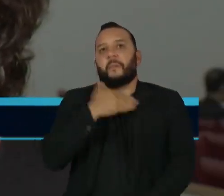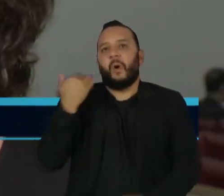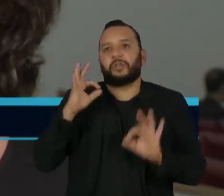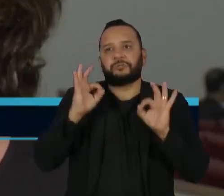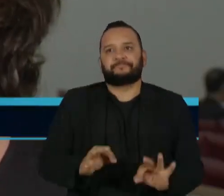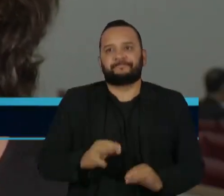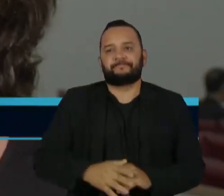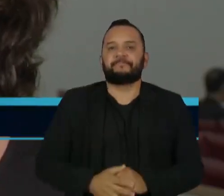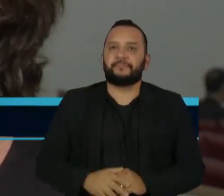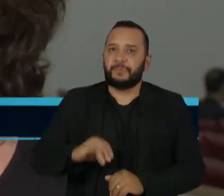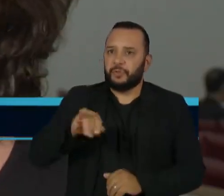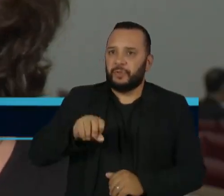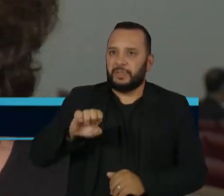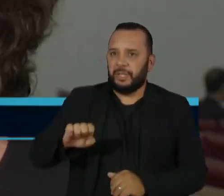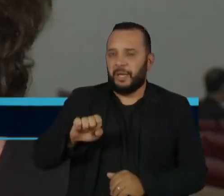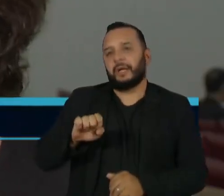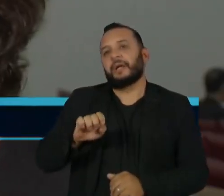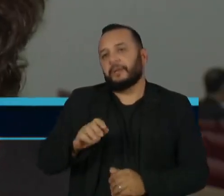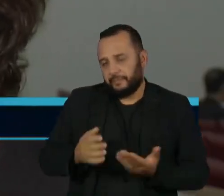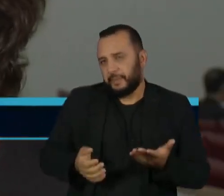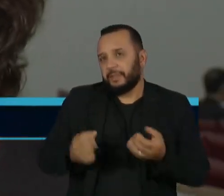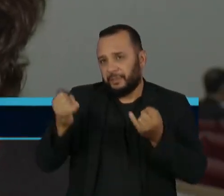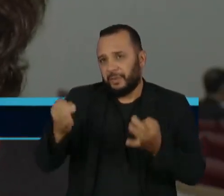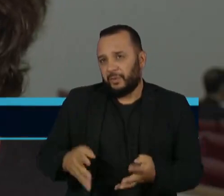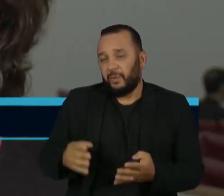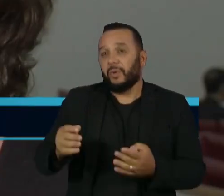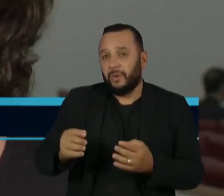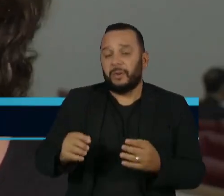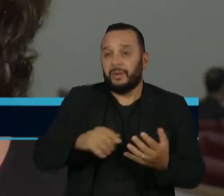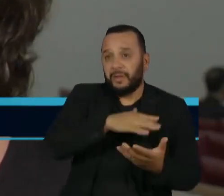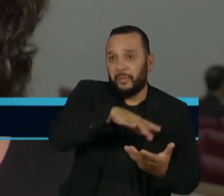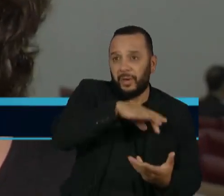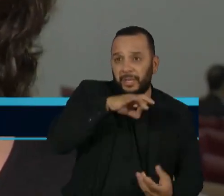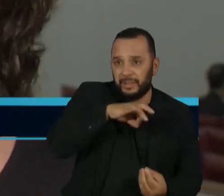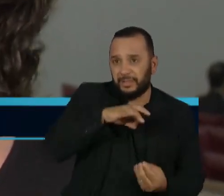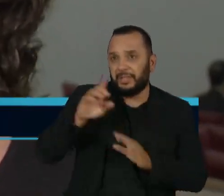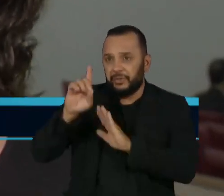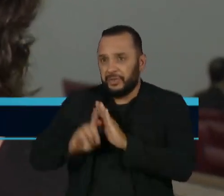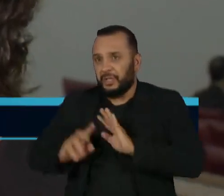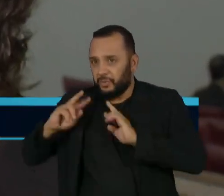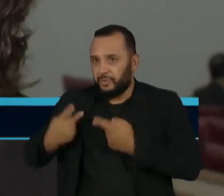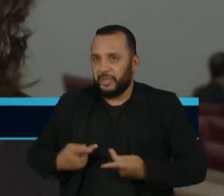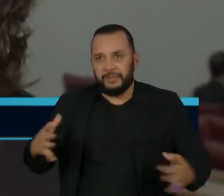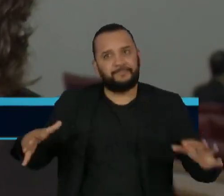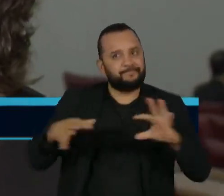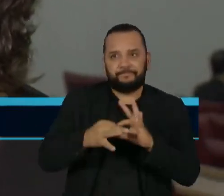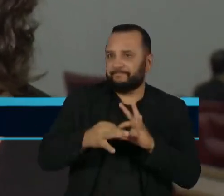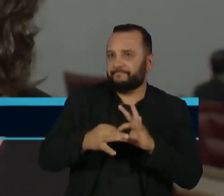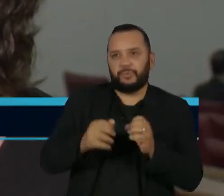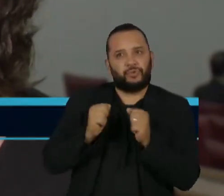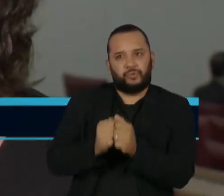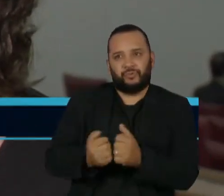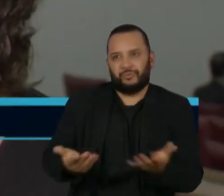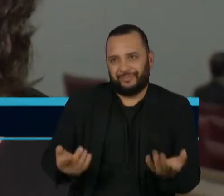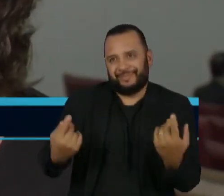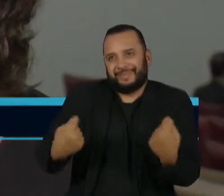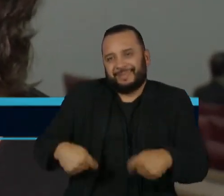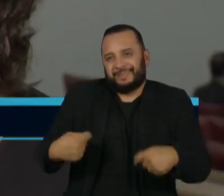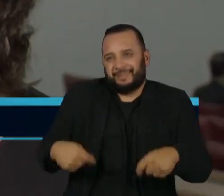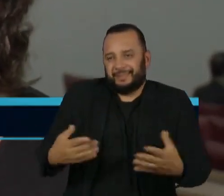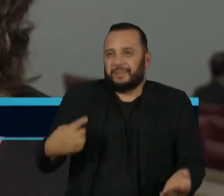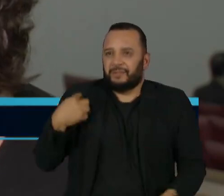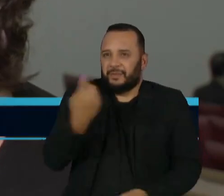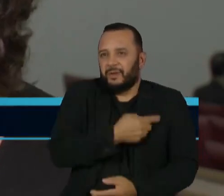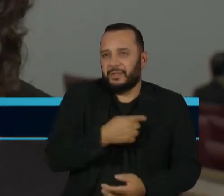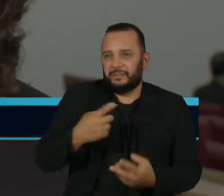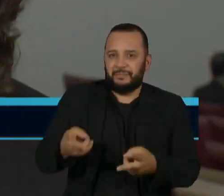Dr Zé Gregor não há democracia sem Direitos Humanos não há estado de direito sem direitos humanos e a gente tem visto que essa é uma